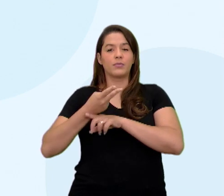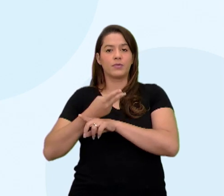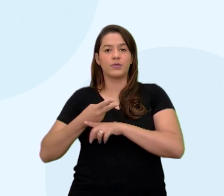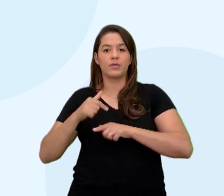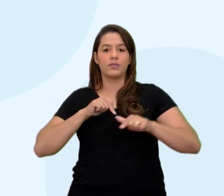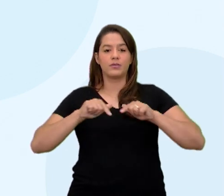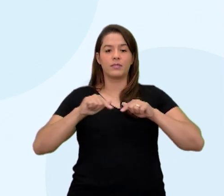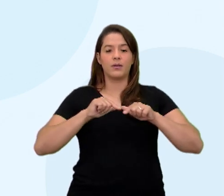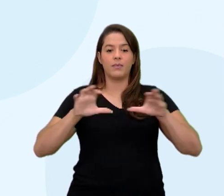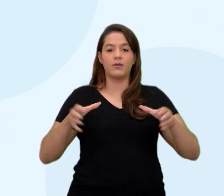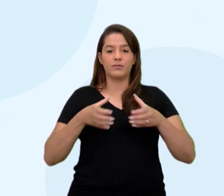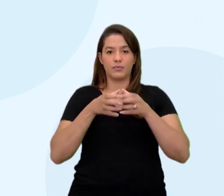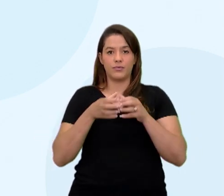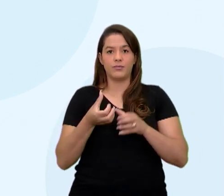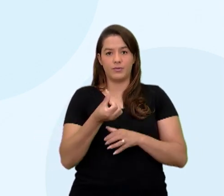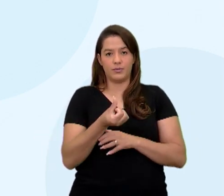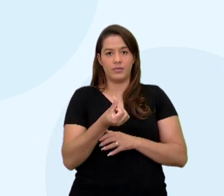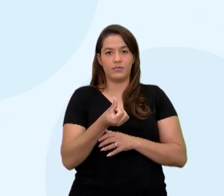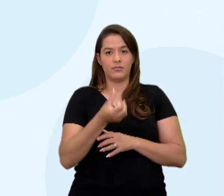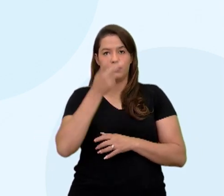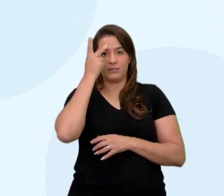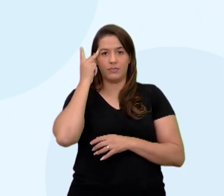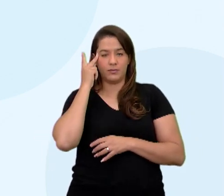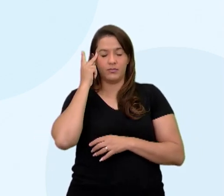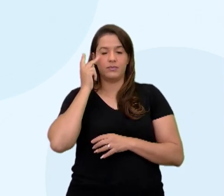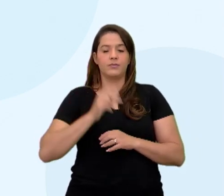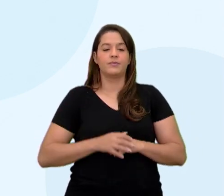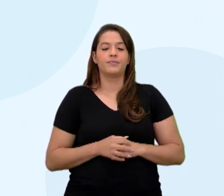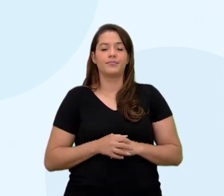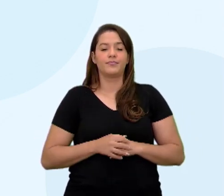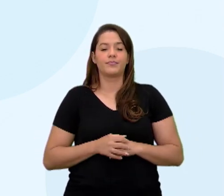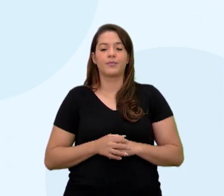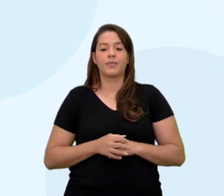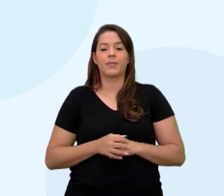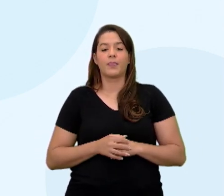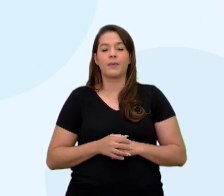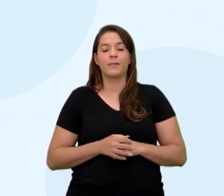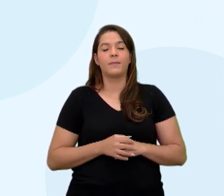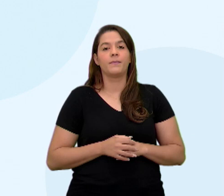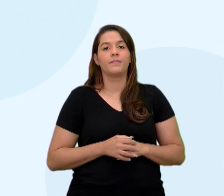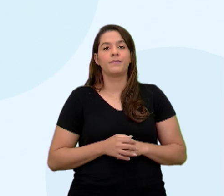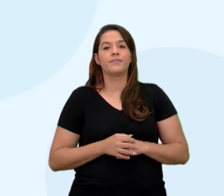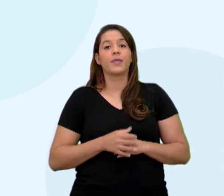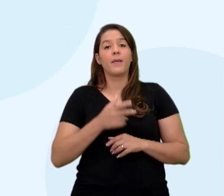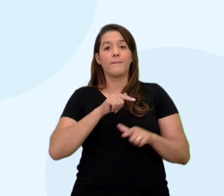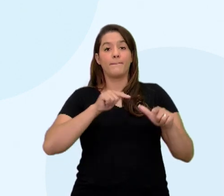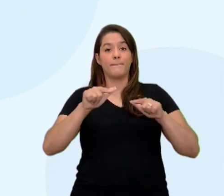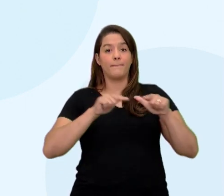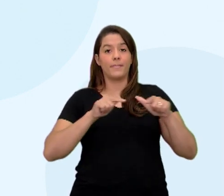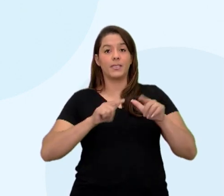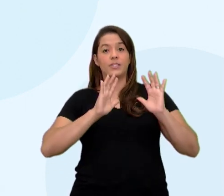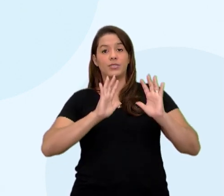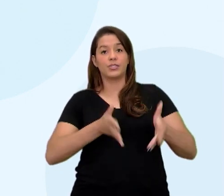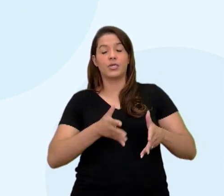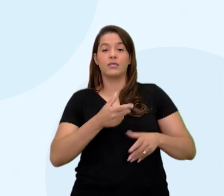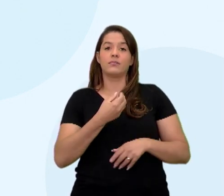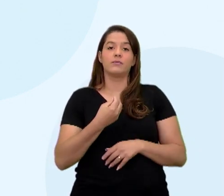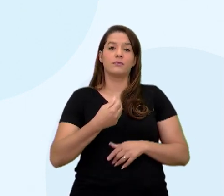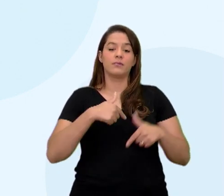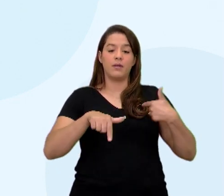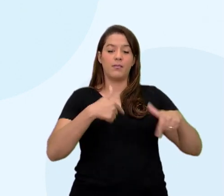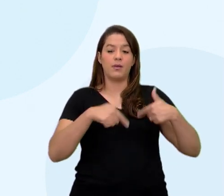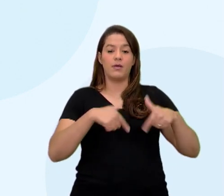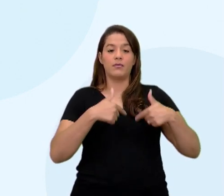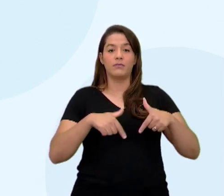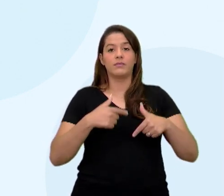família Ribeiro. 6 pessoas. Ok? 6 pessoas. Pessoas com ocupação. Lembra